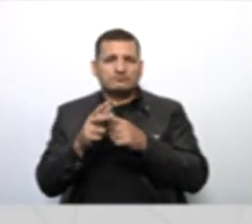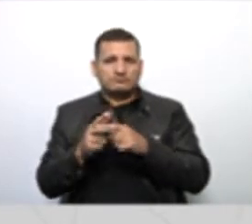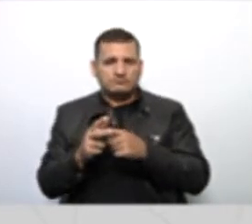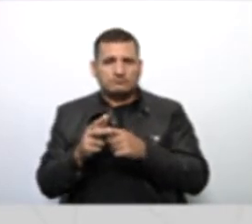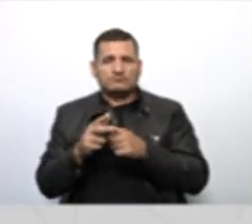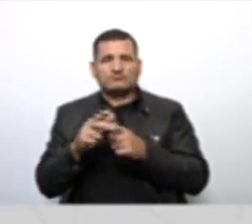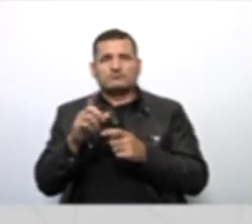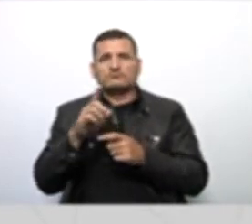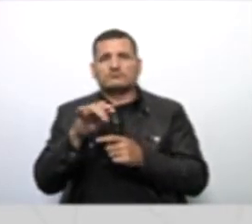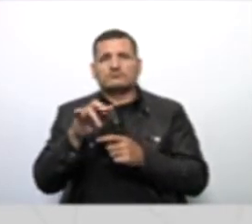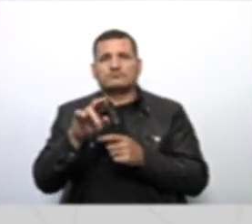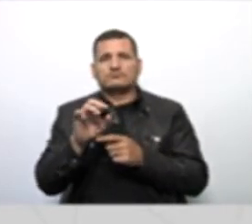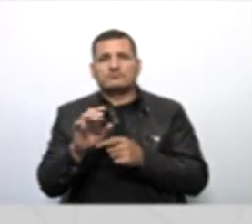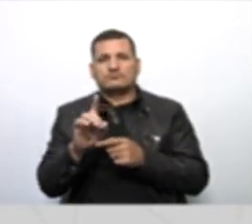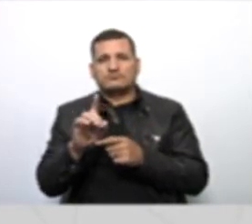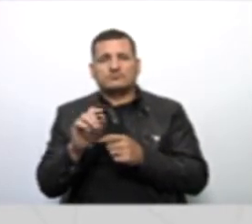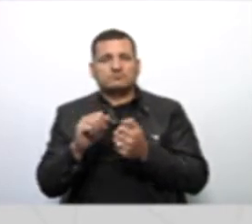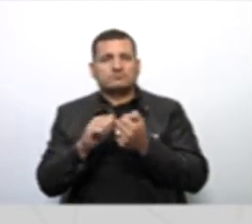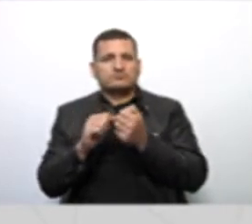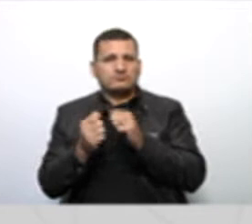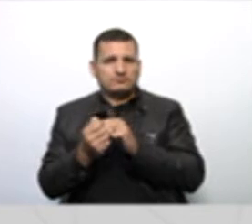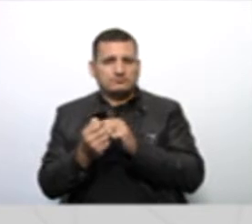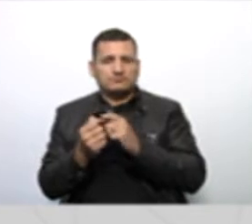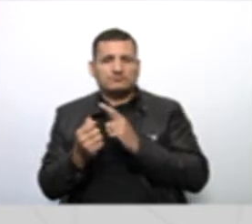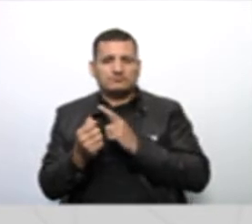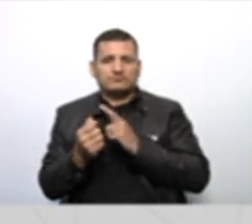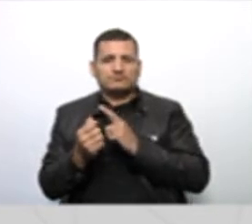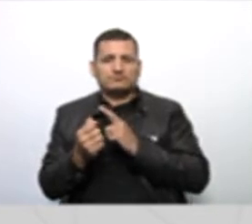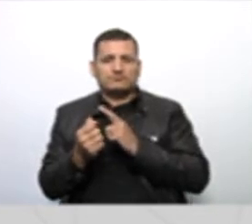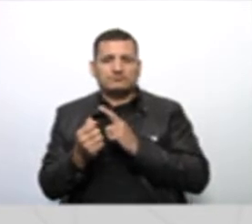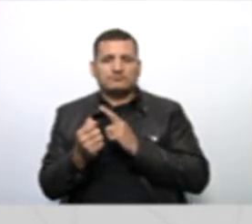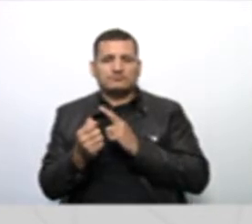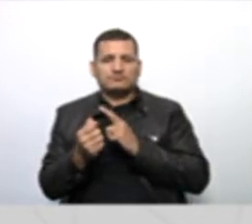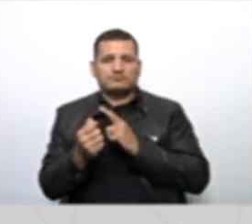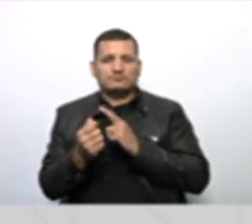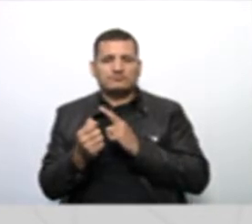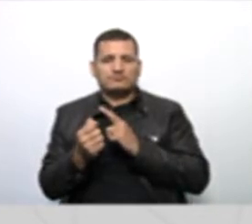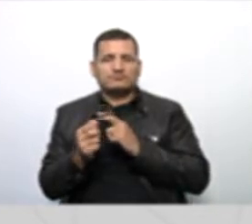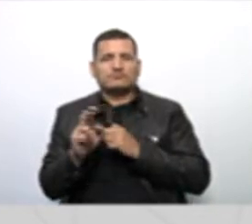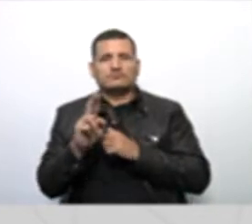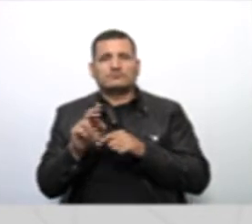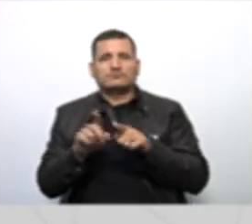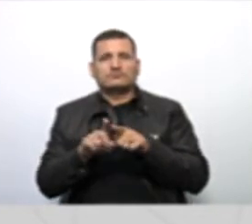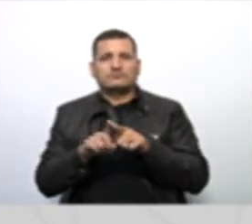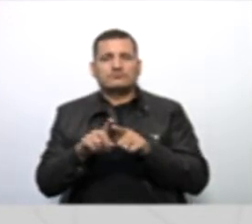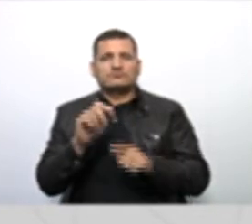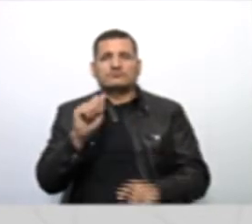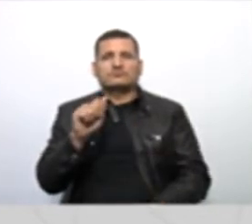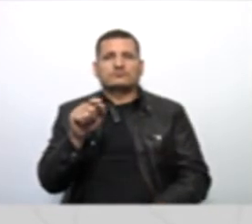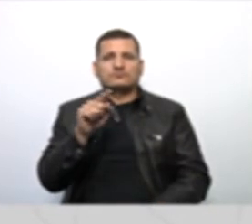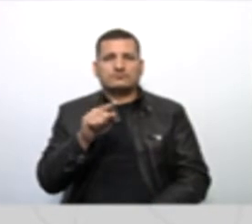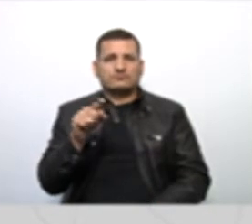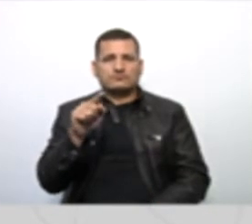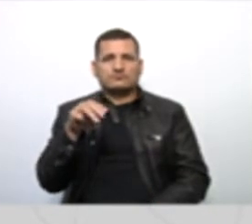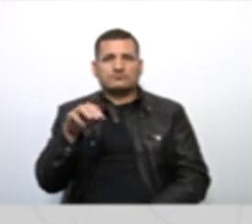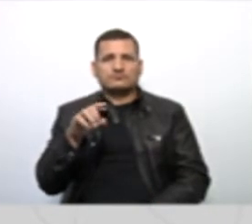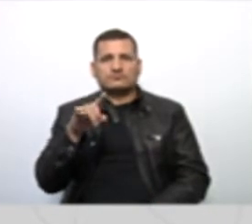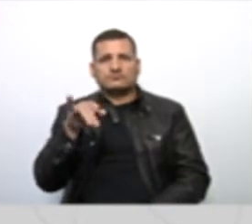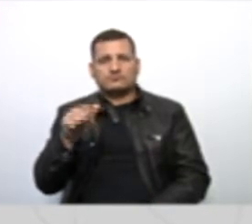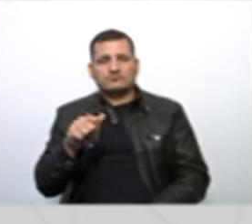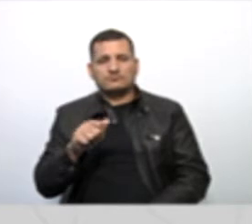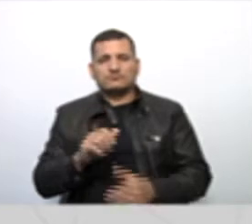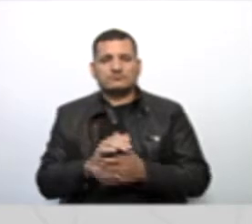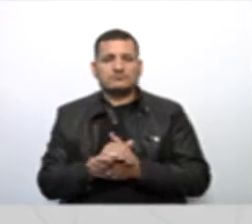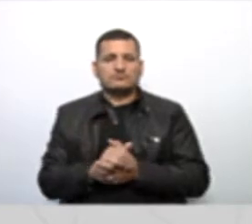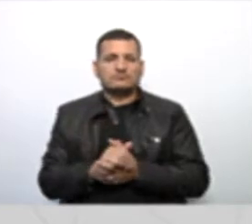duas teclas, e ele se adapta, entendeu? Usando também a função @média. Então tá.